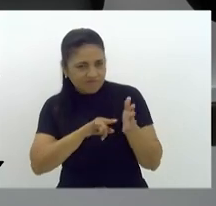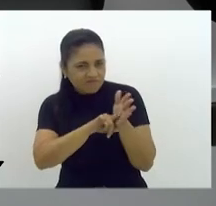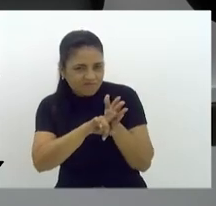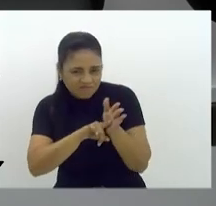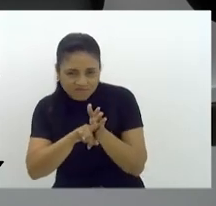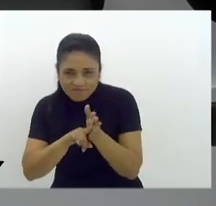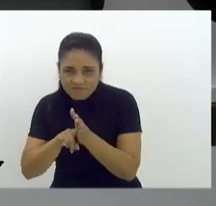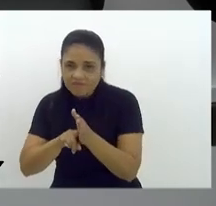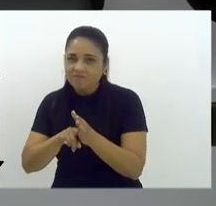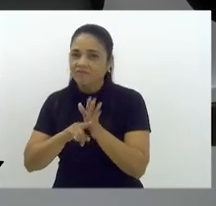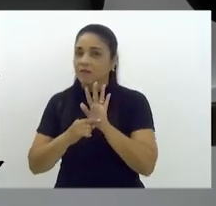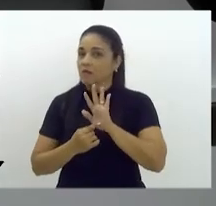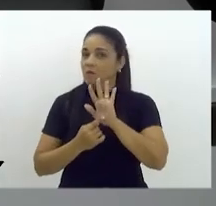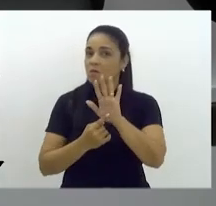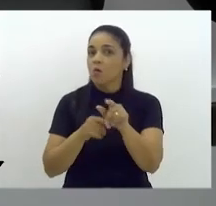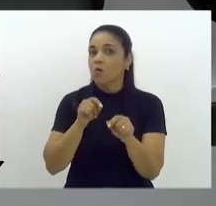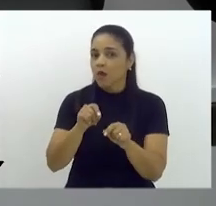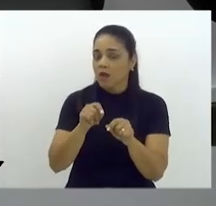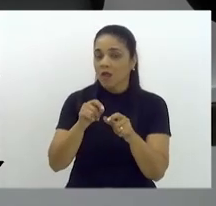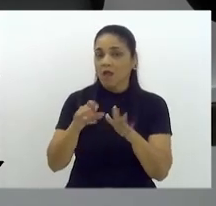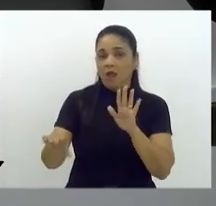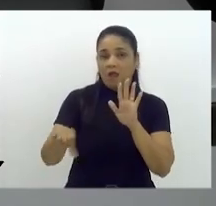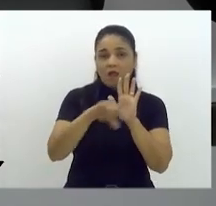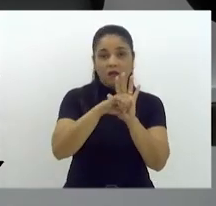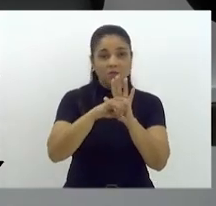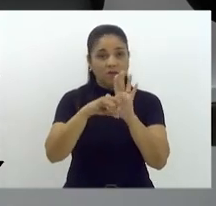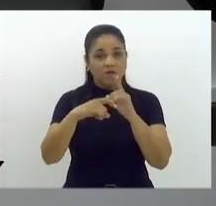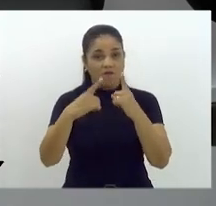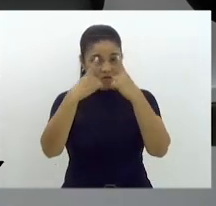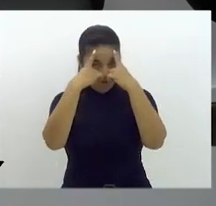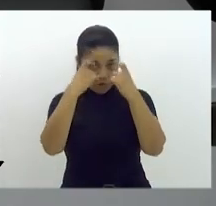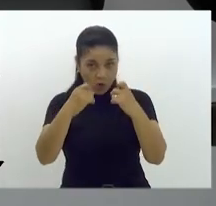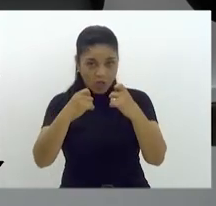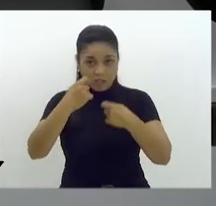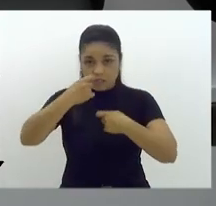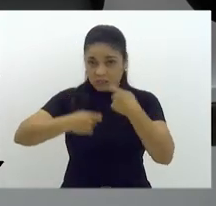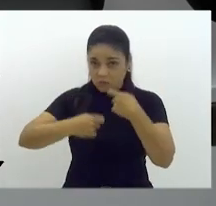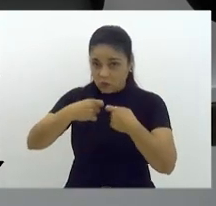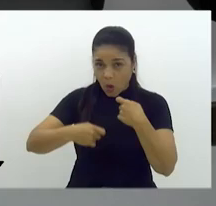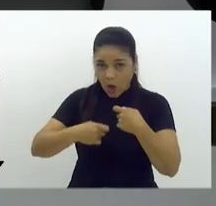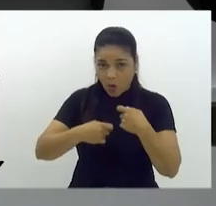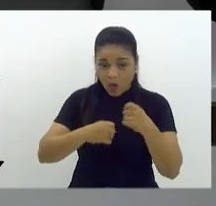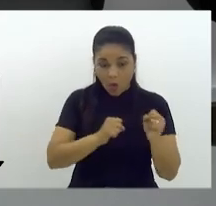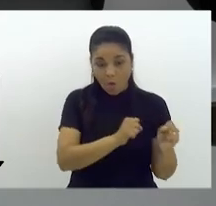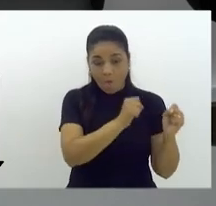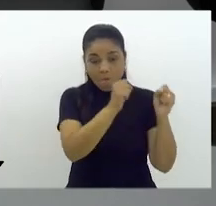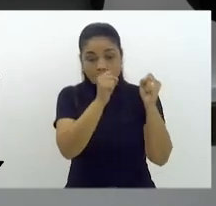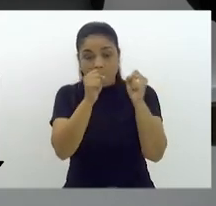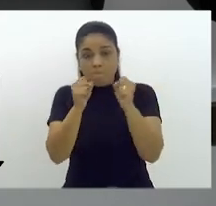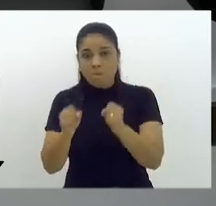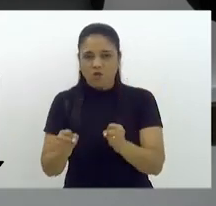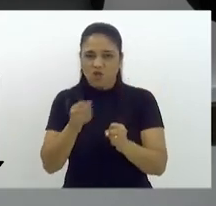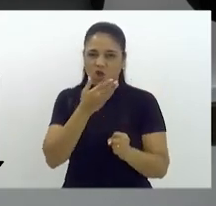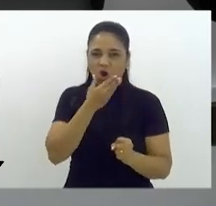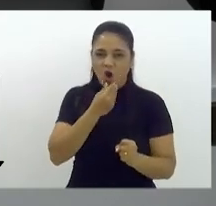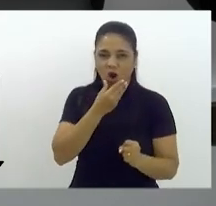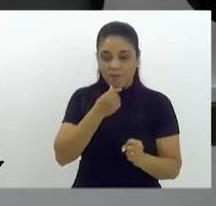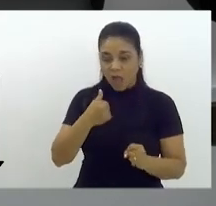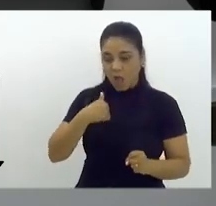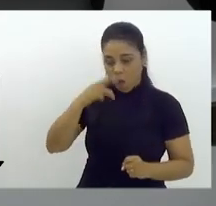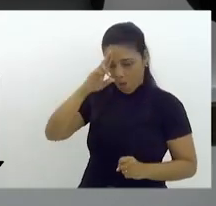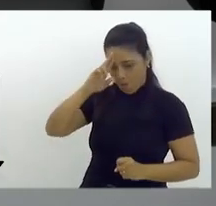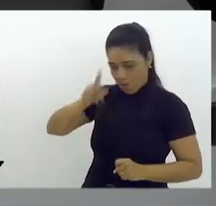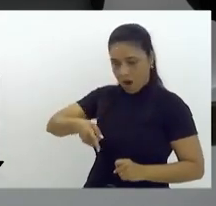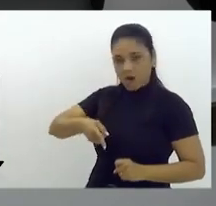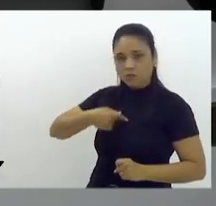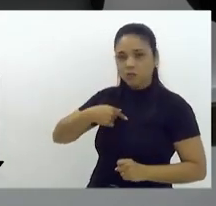indicam que o crime sexual a violência sexual tem a ver com poder é submeter a mulher dizer eu sou o dono eu